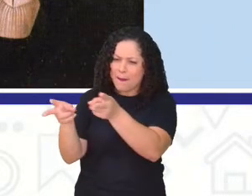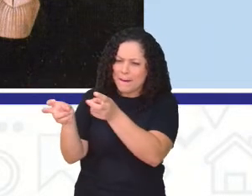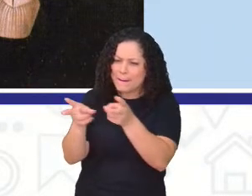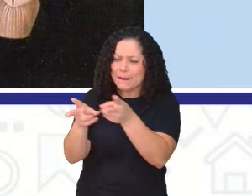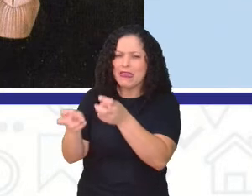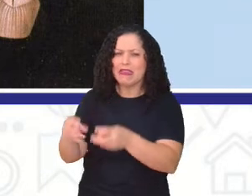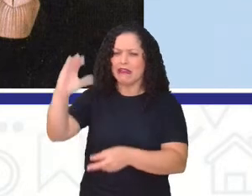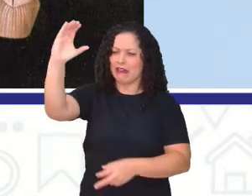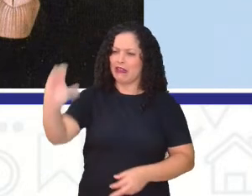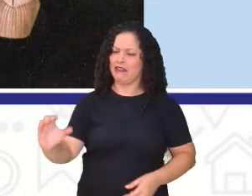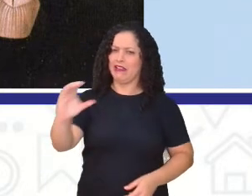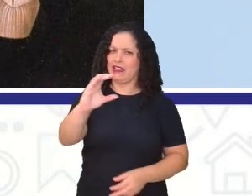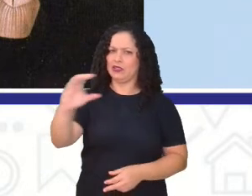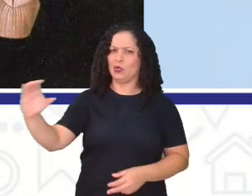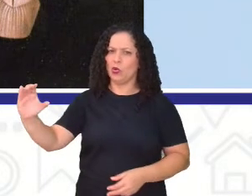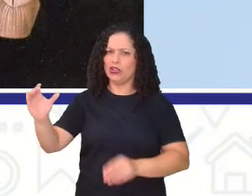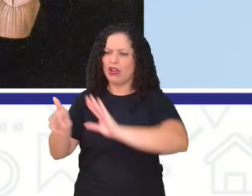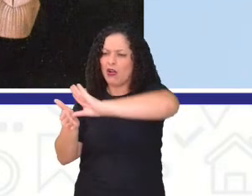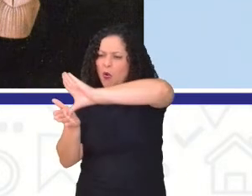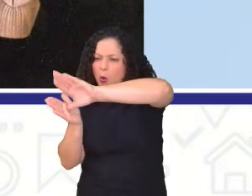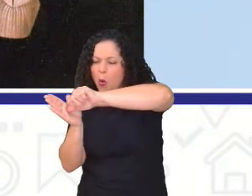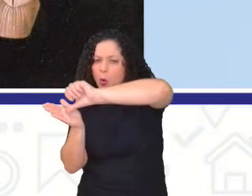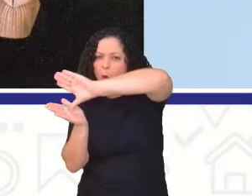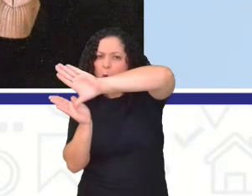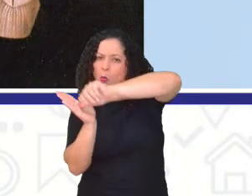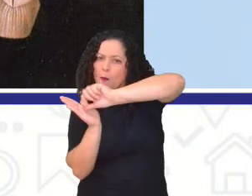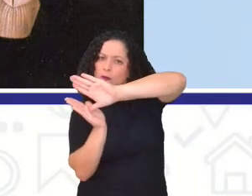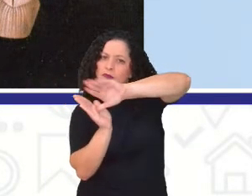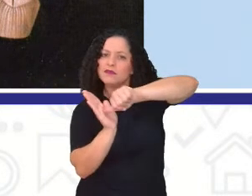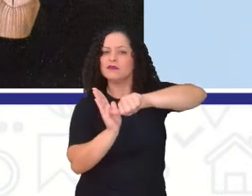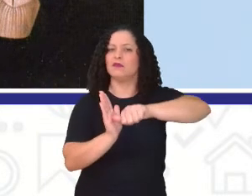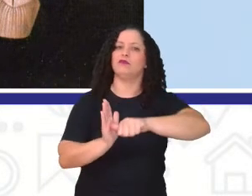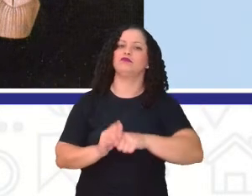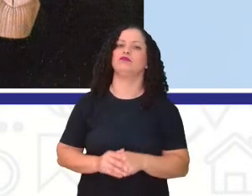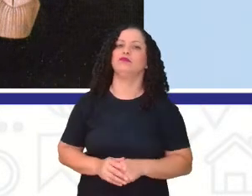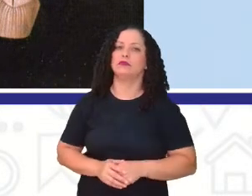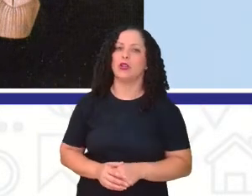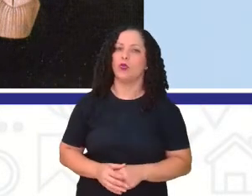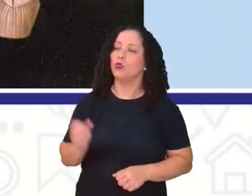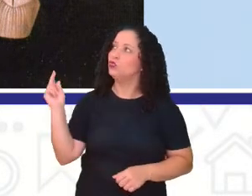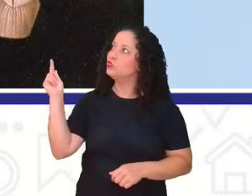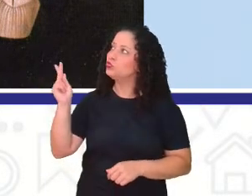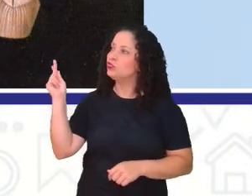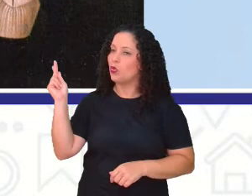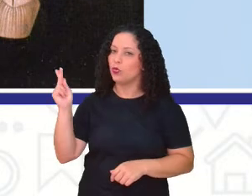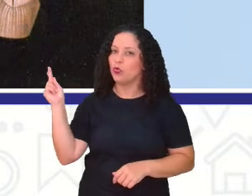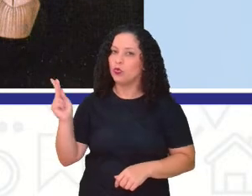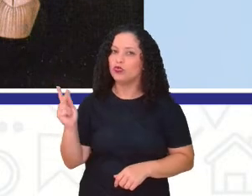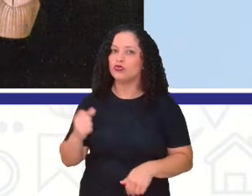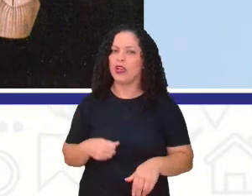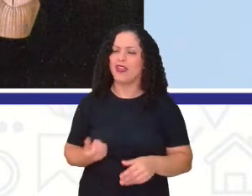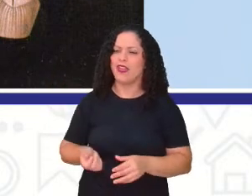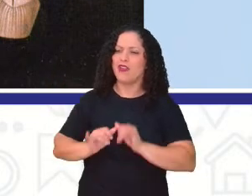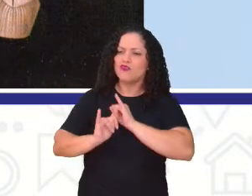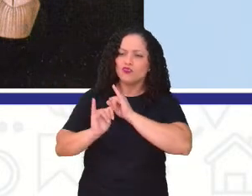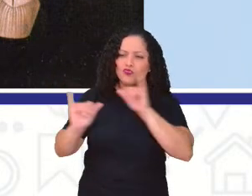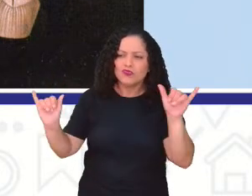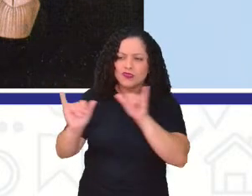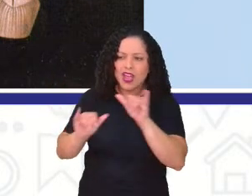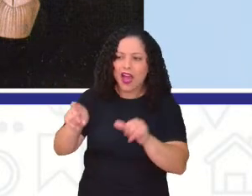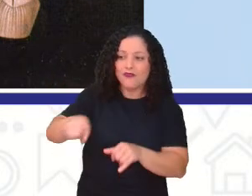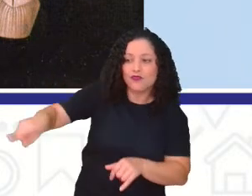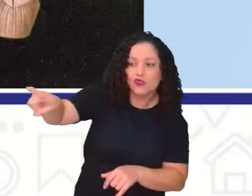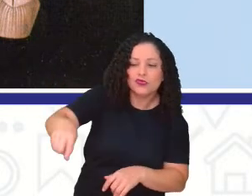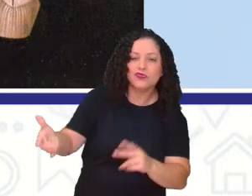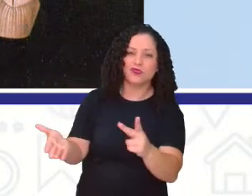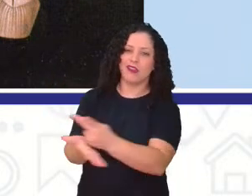né, da corrupção, digamos assim, do clero, né? Então eles começam a falar contra aquelas práticas,